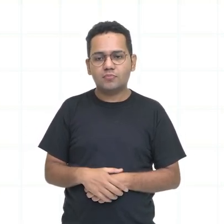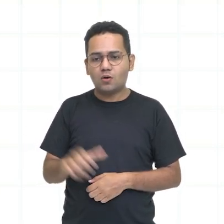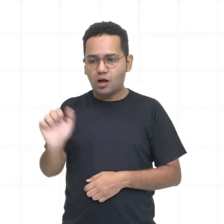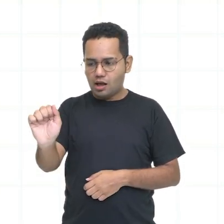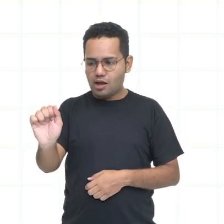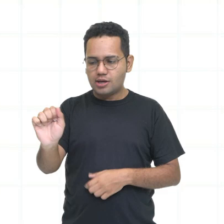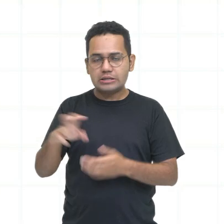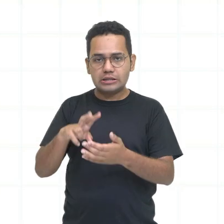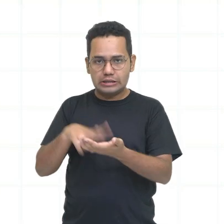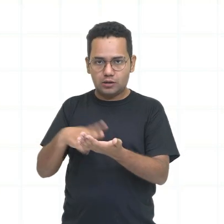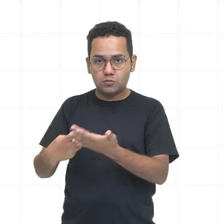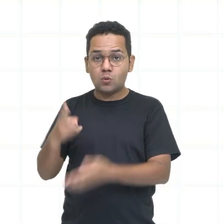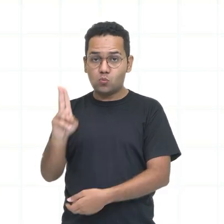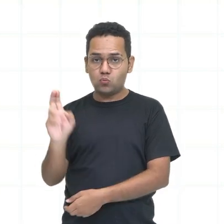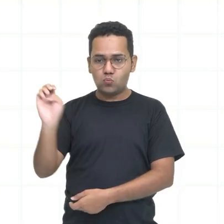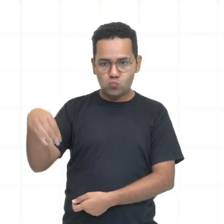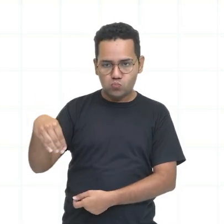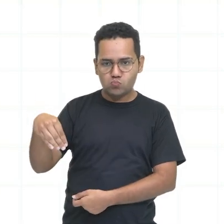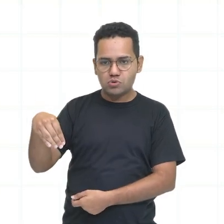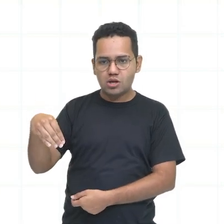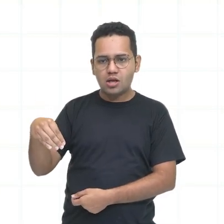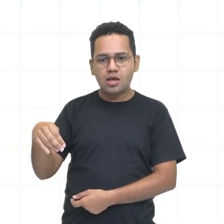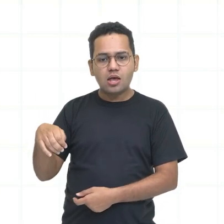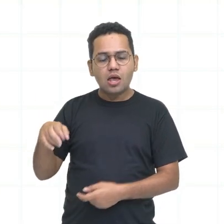tópico constante de debate.